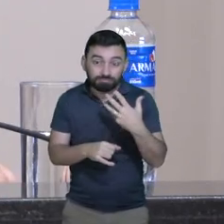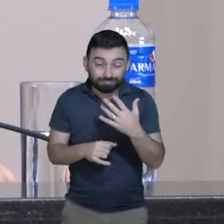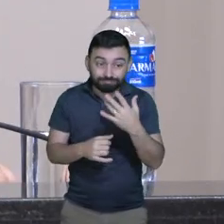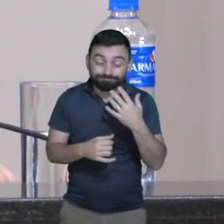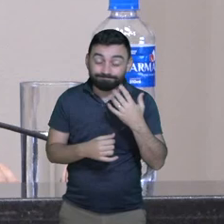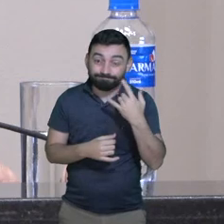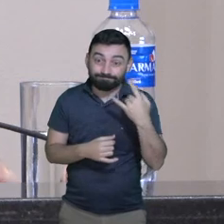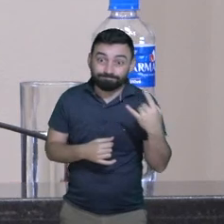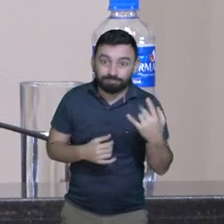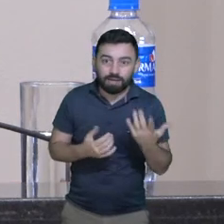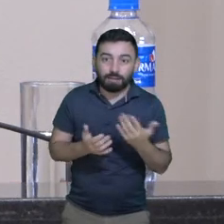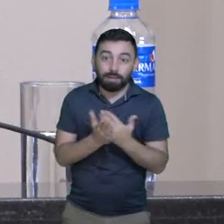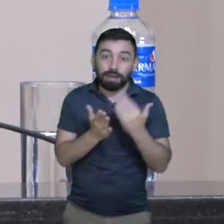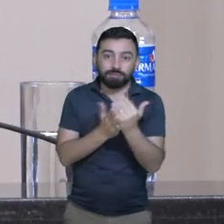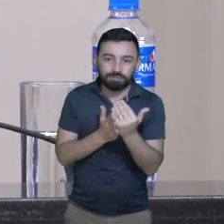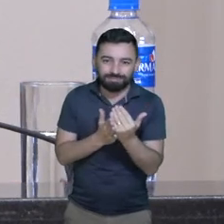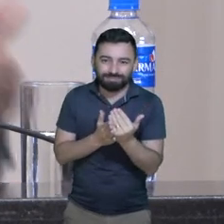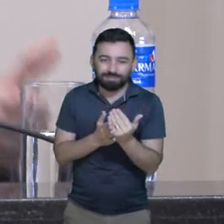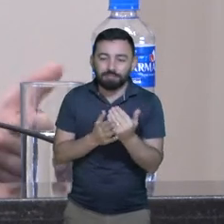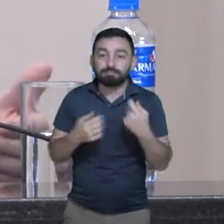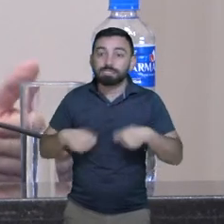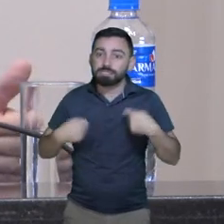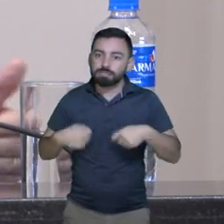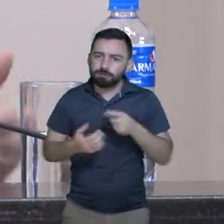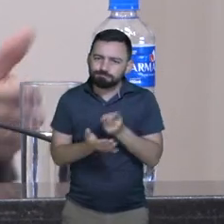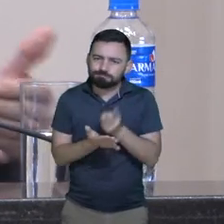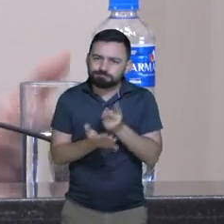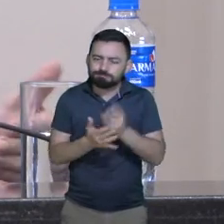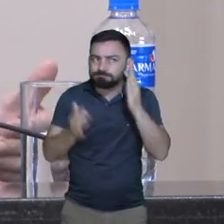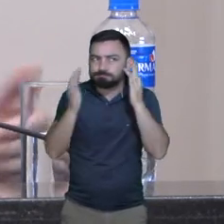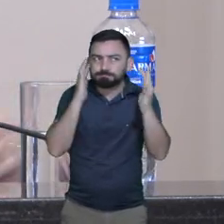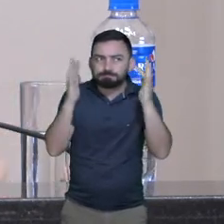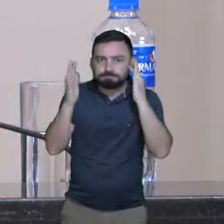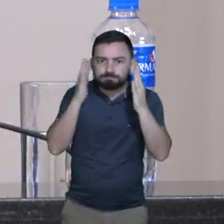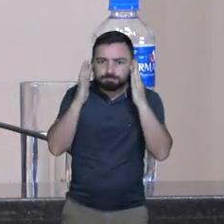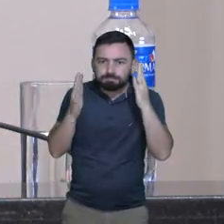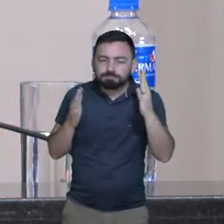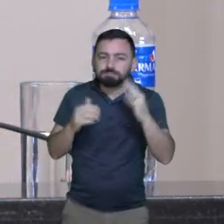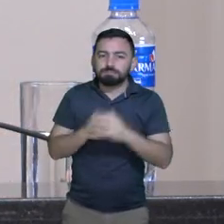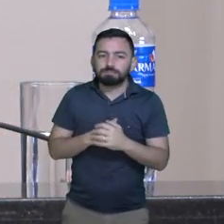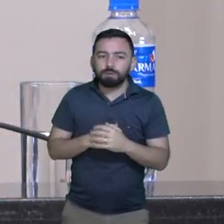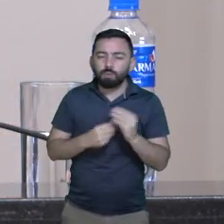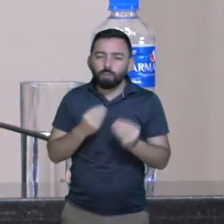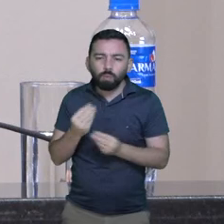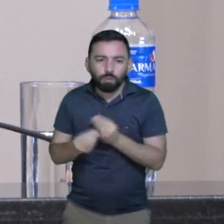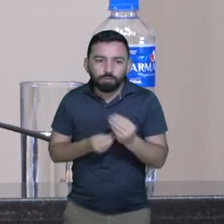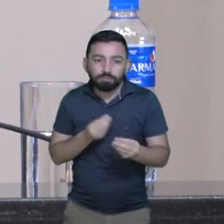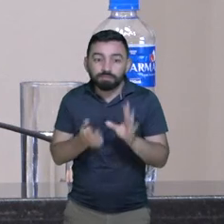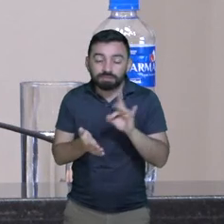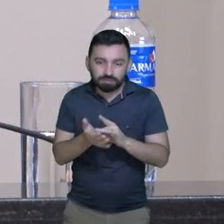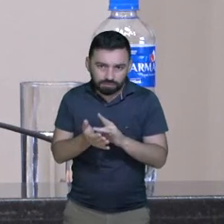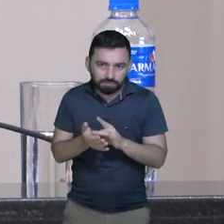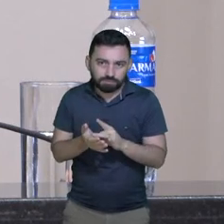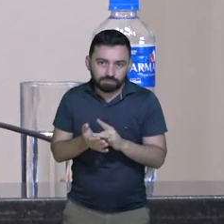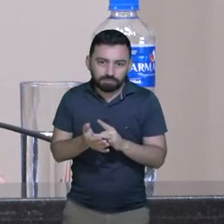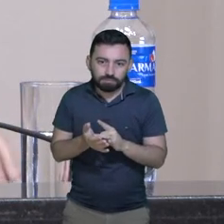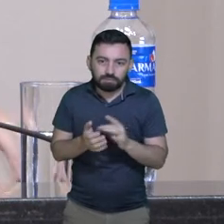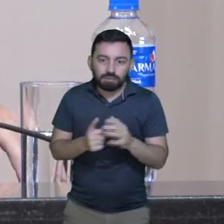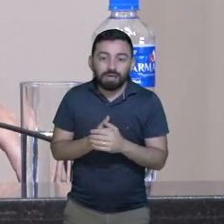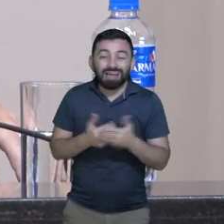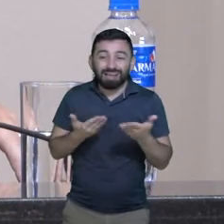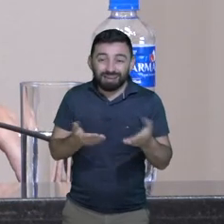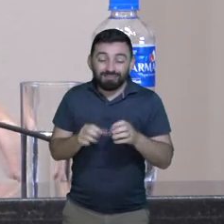Eh precisamos continuamente pensar e repensar de fato para que eh a